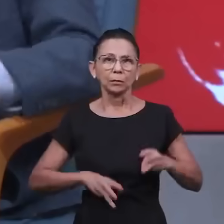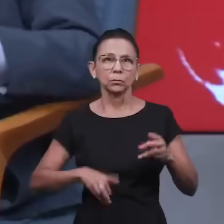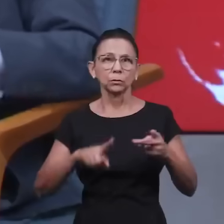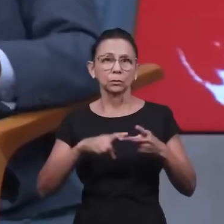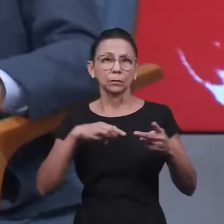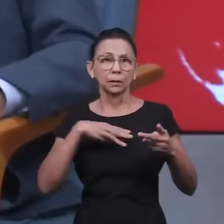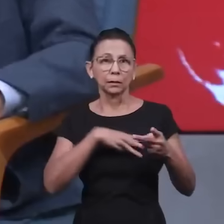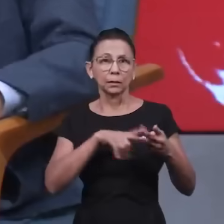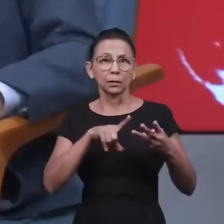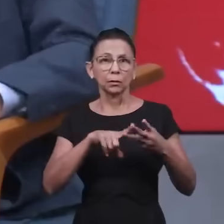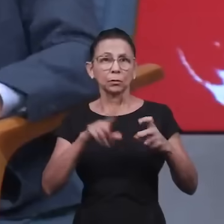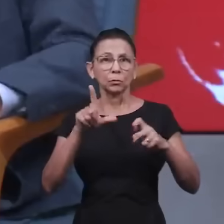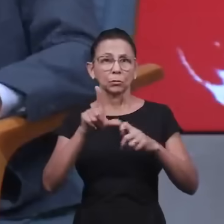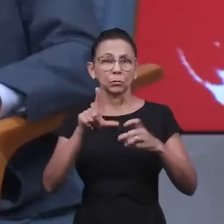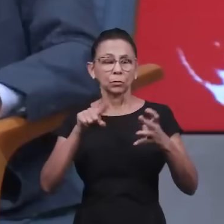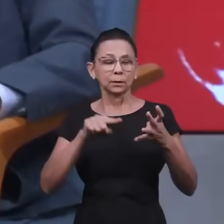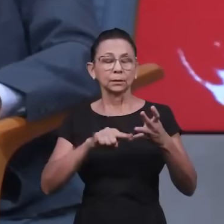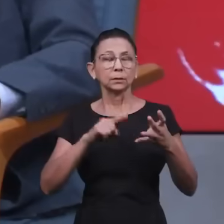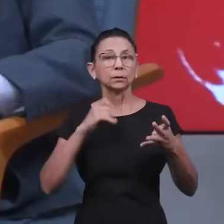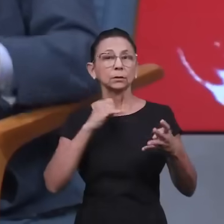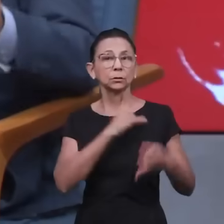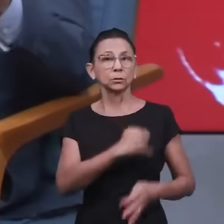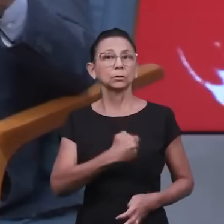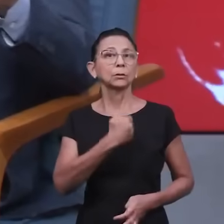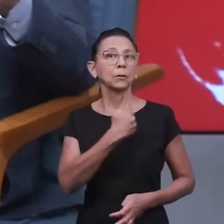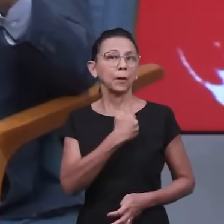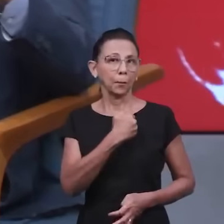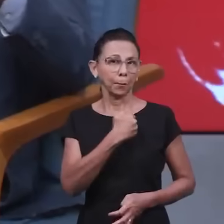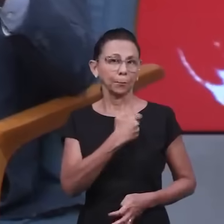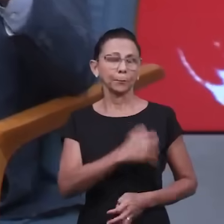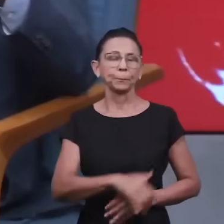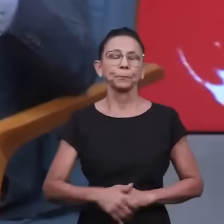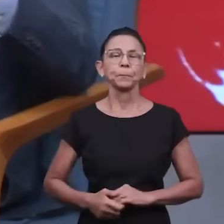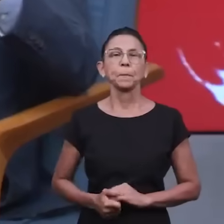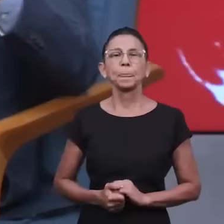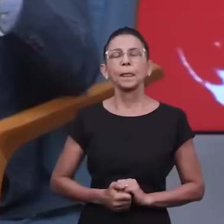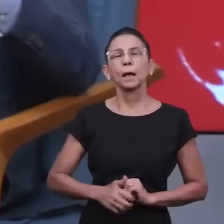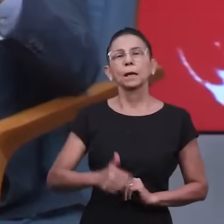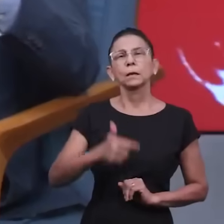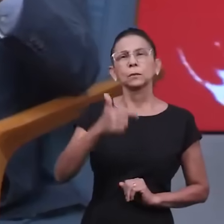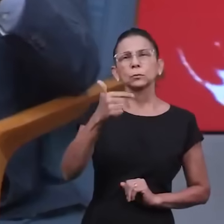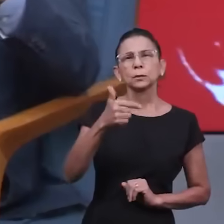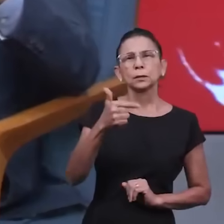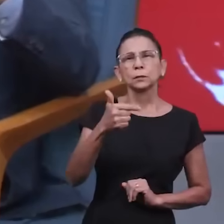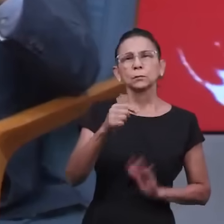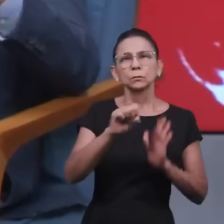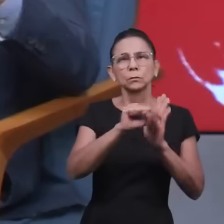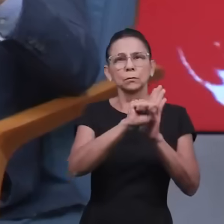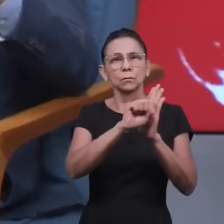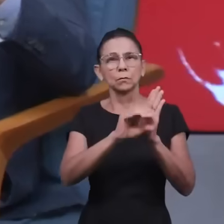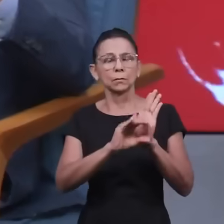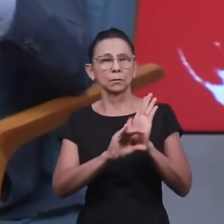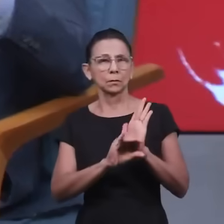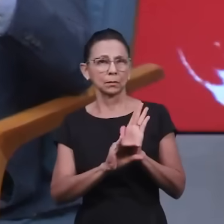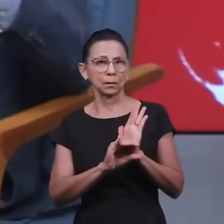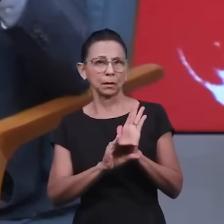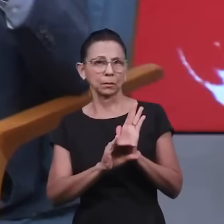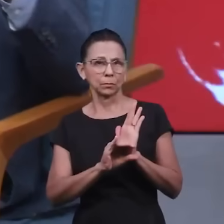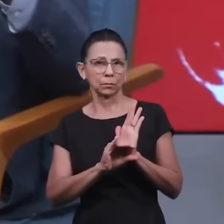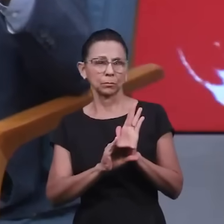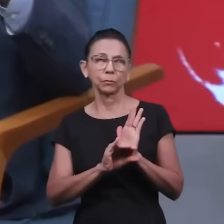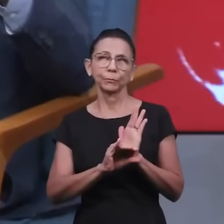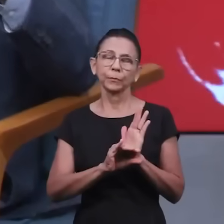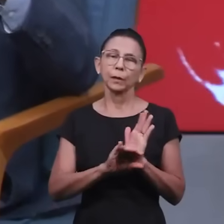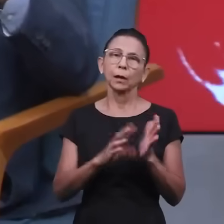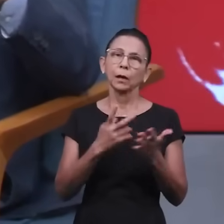terceiro de Lucas e o último de João. No começo do segundo século, se